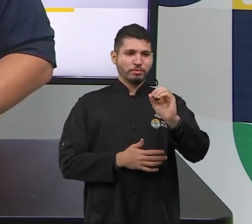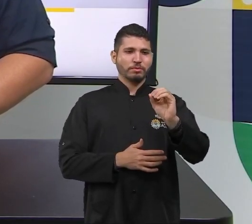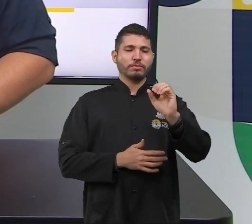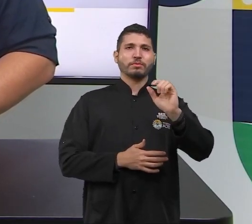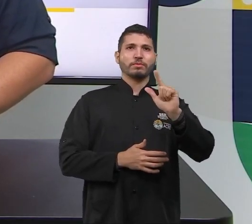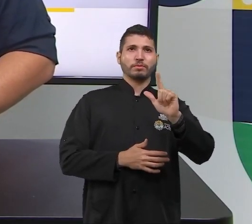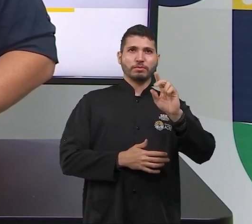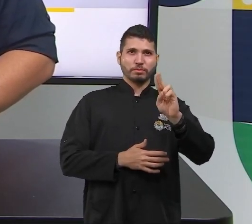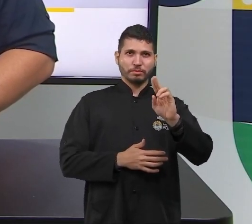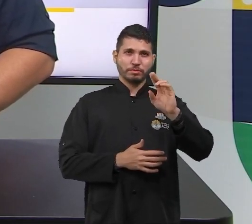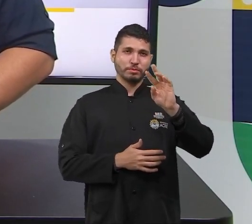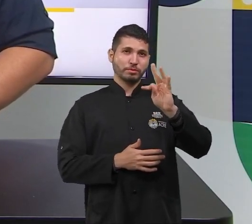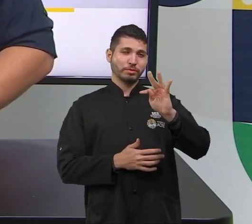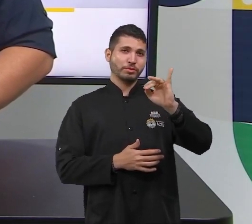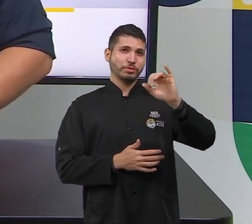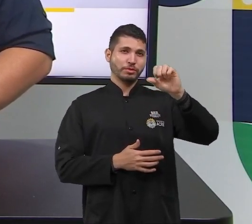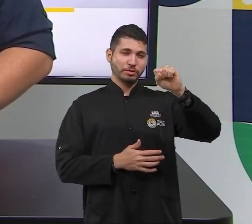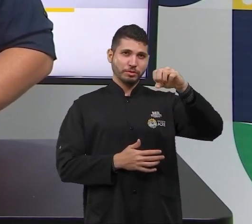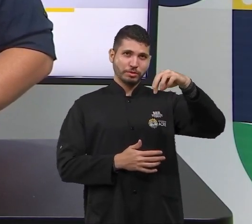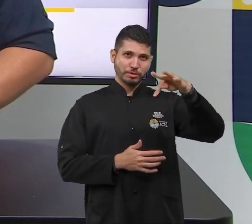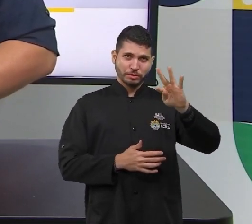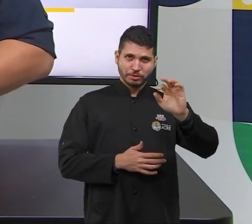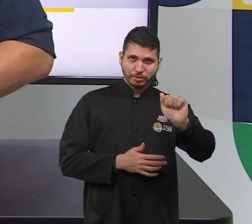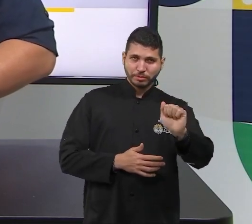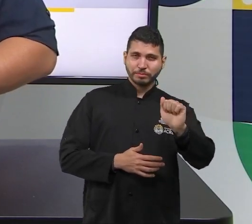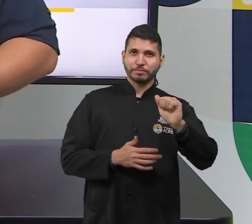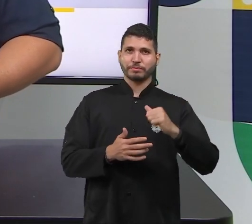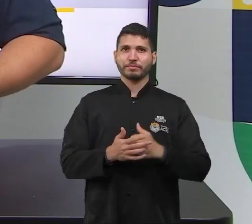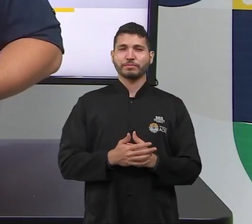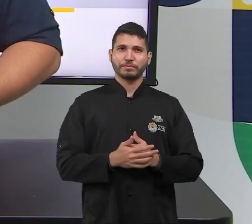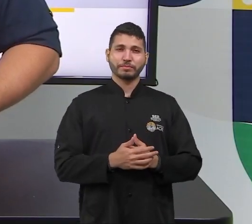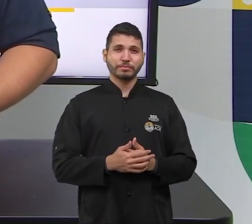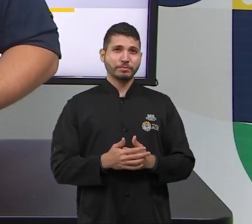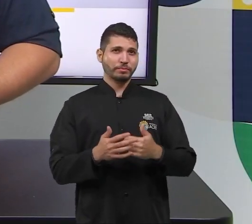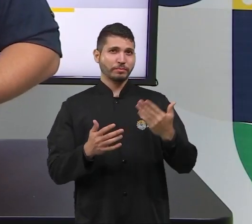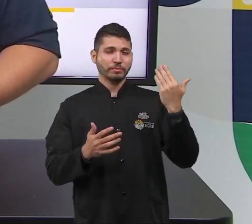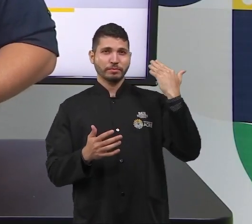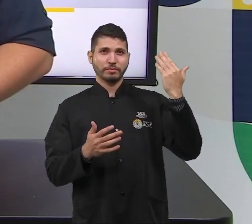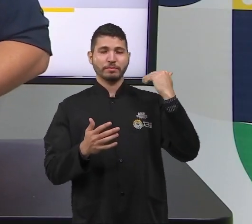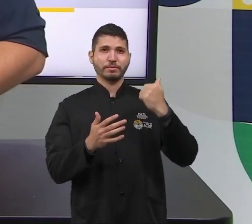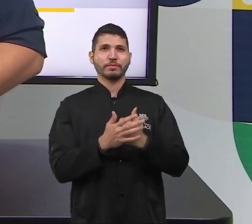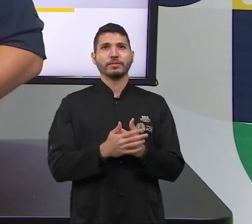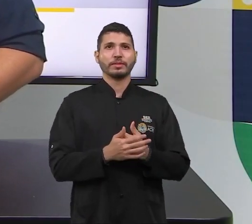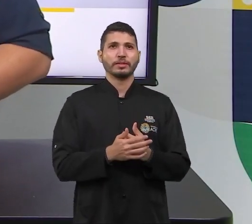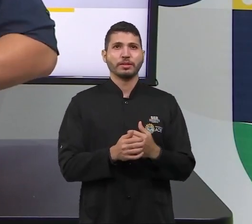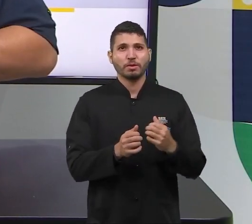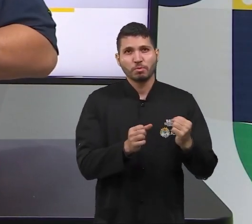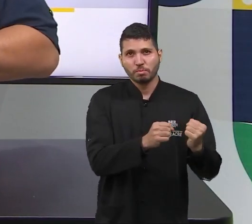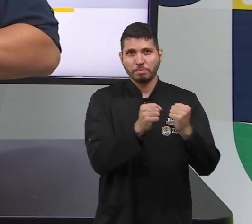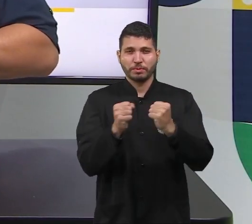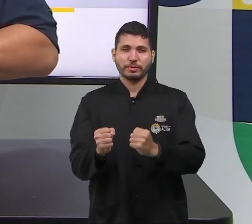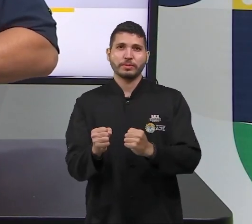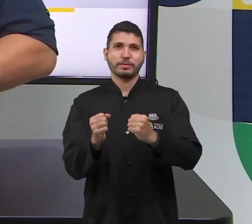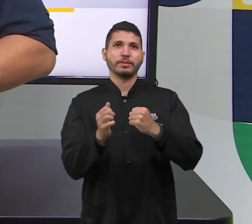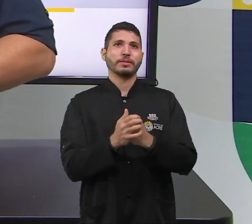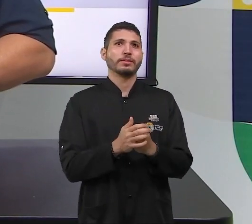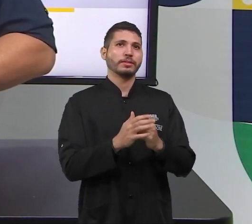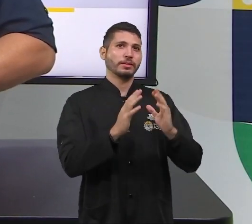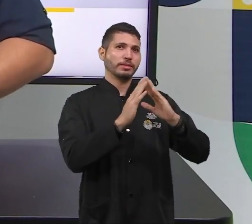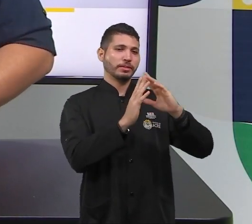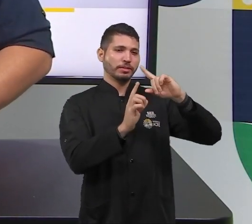principalmente devido à crise da Idade Média, onde o poder dos nobres e até o poder da igreja foi